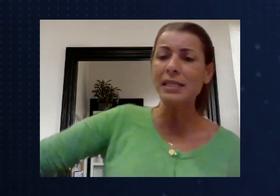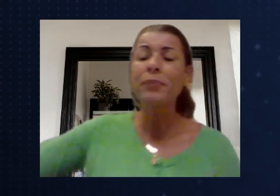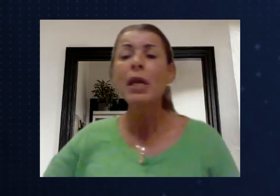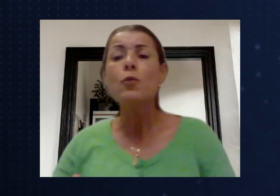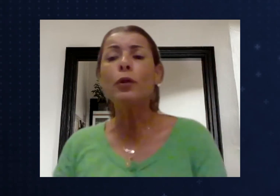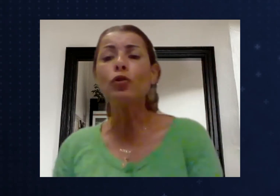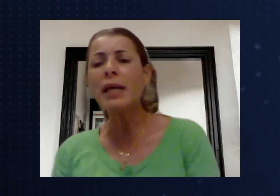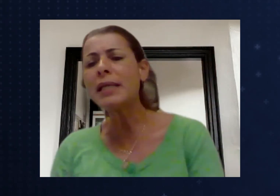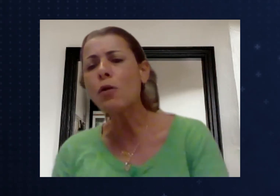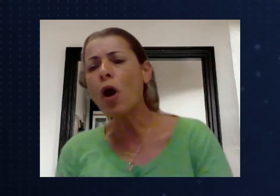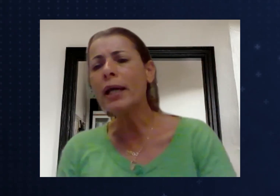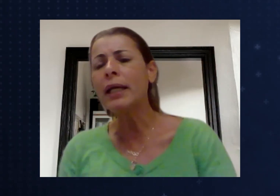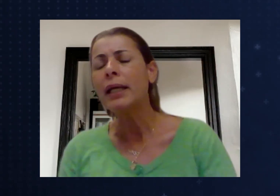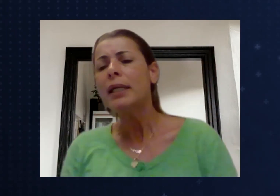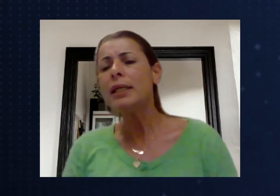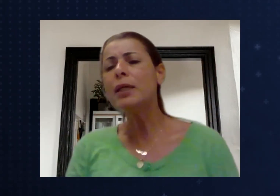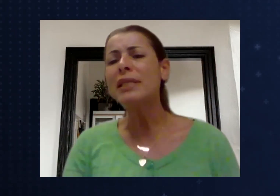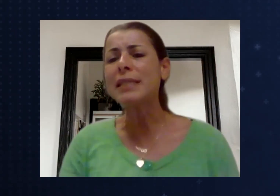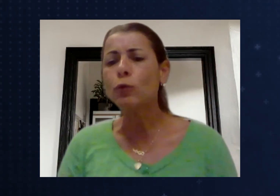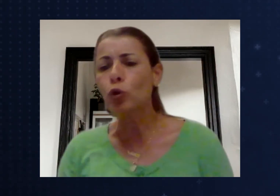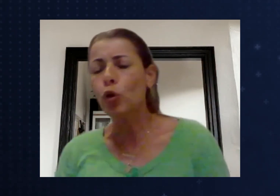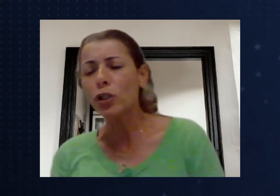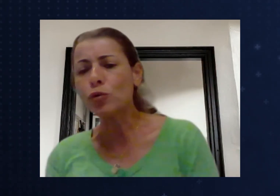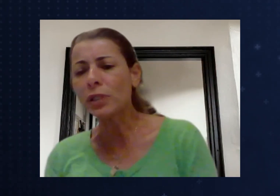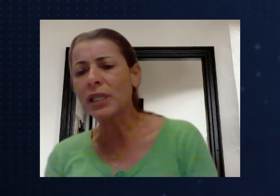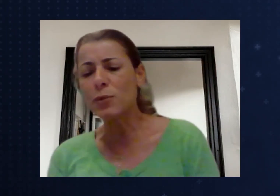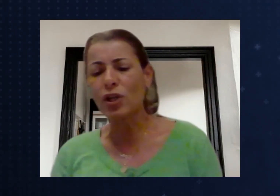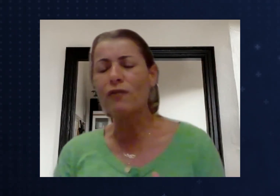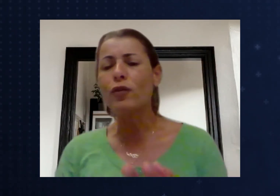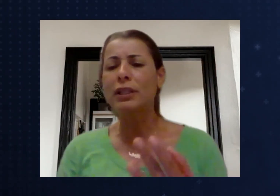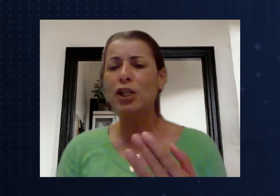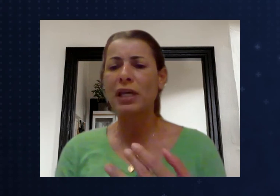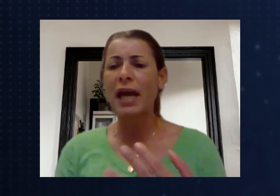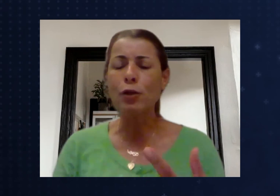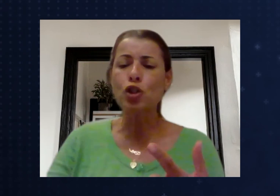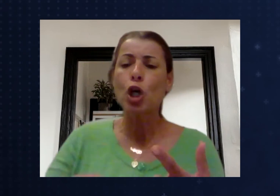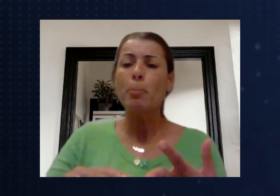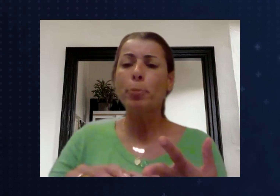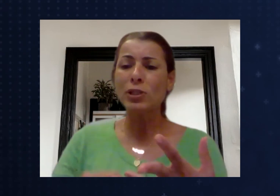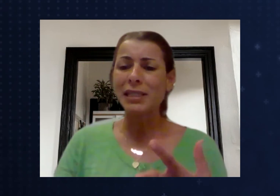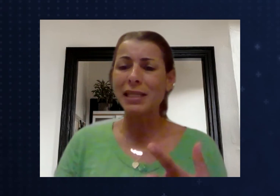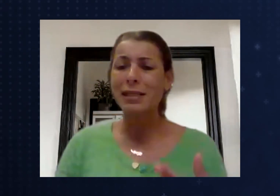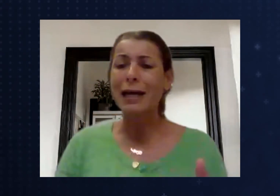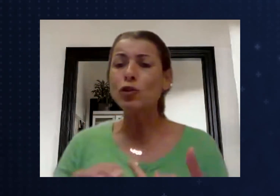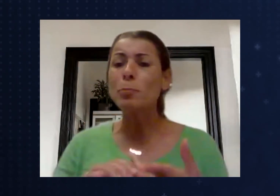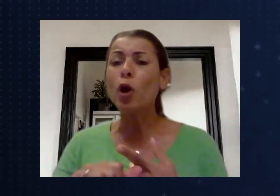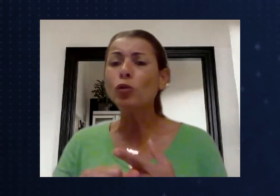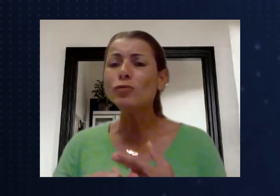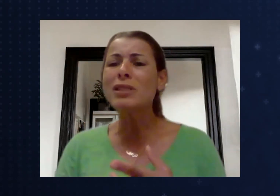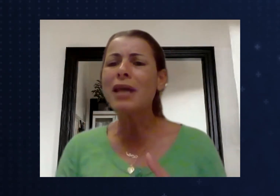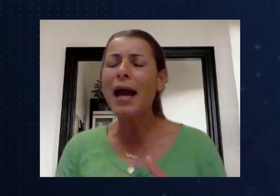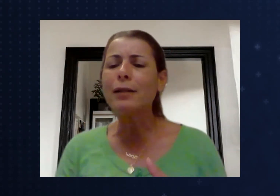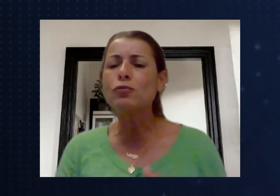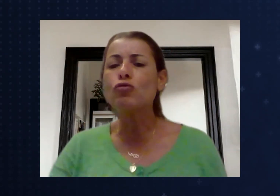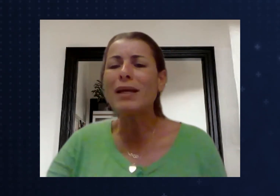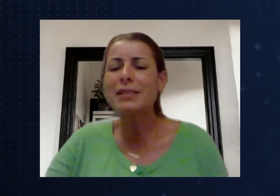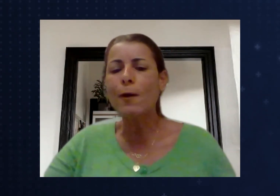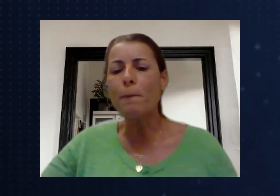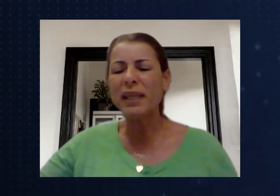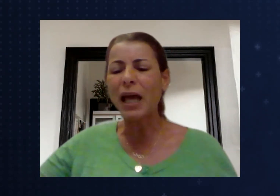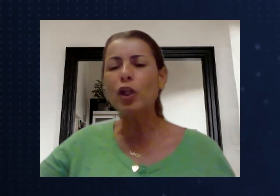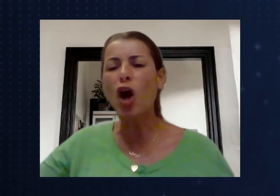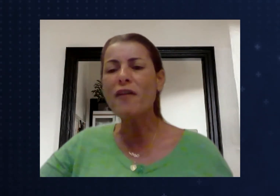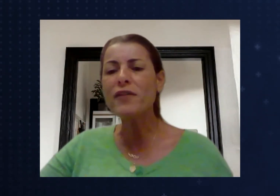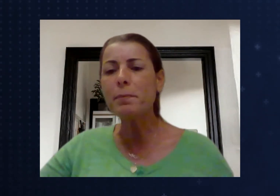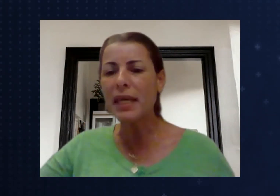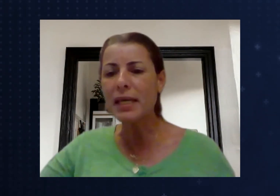de competência, quanto mais agora, em que os executores do crime já foram identificados, processados e pronunciados numa